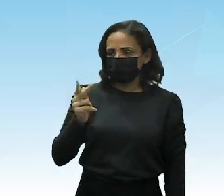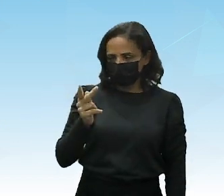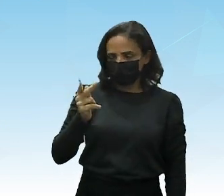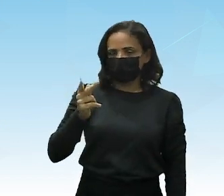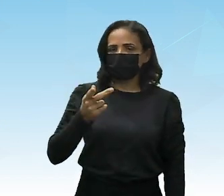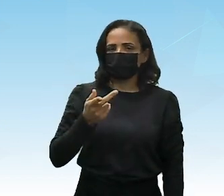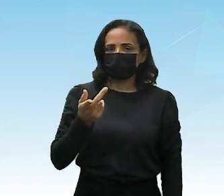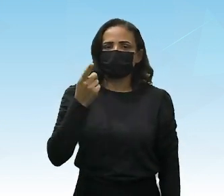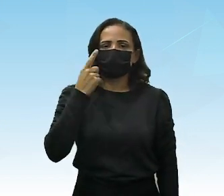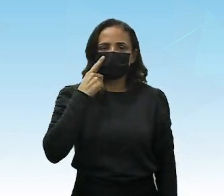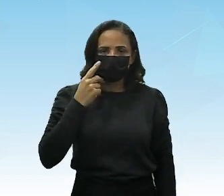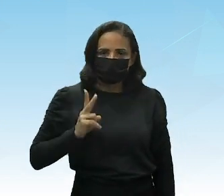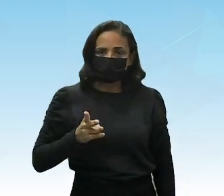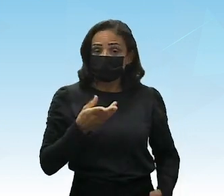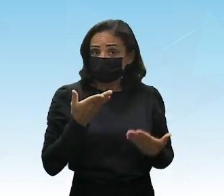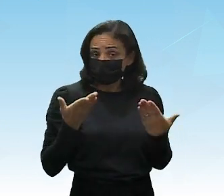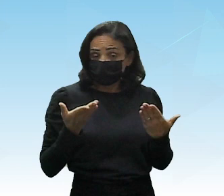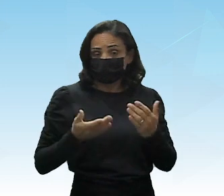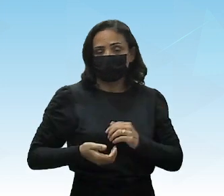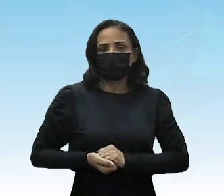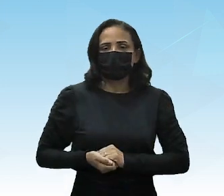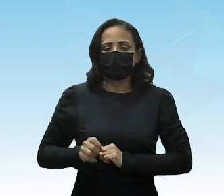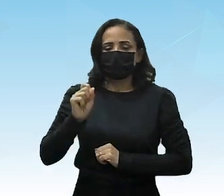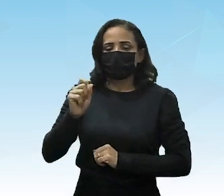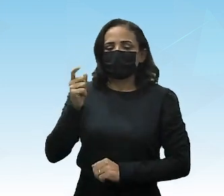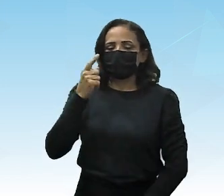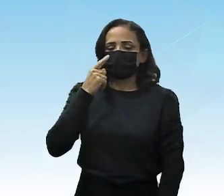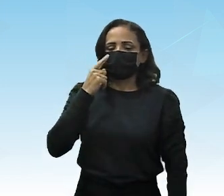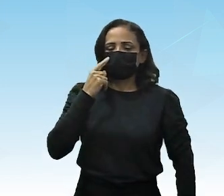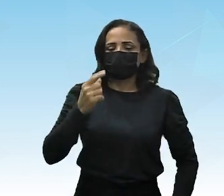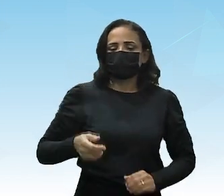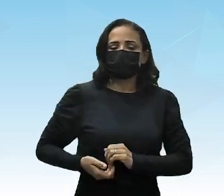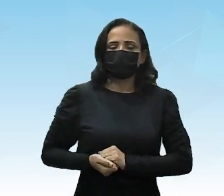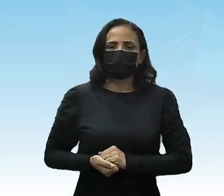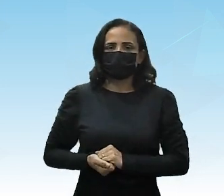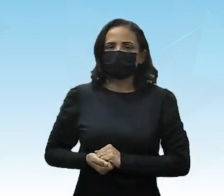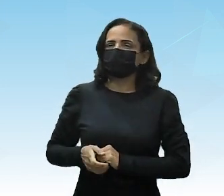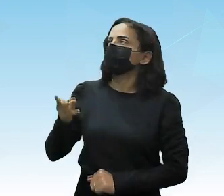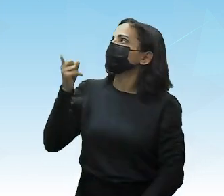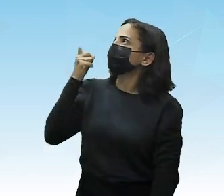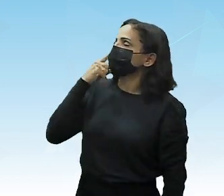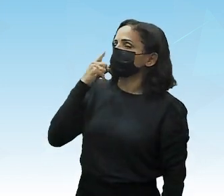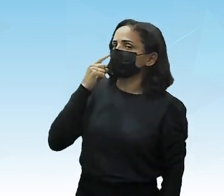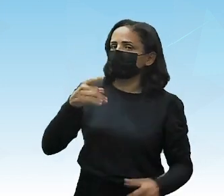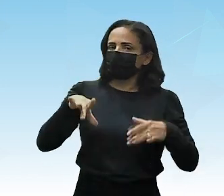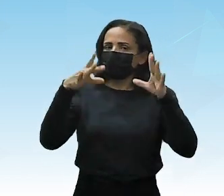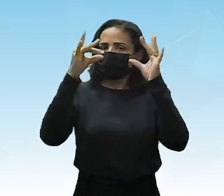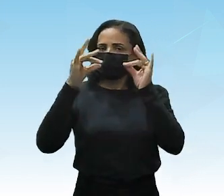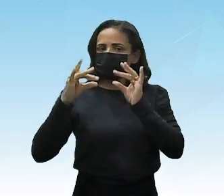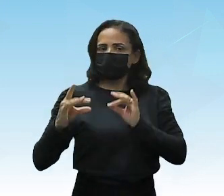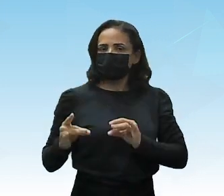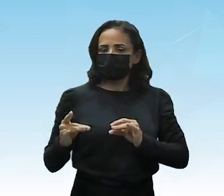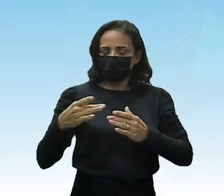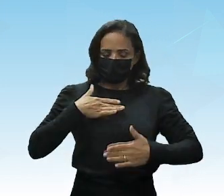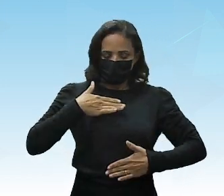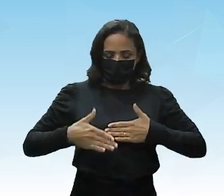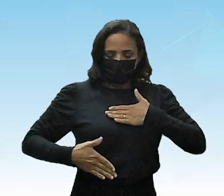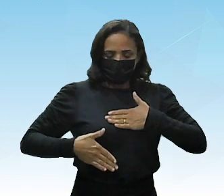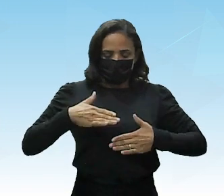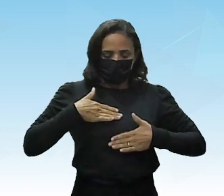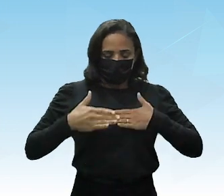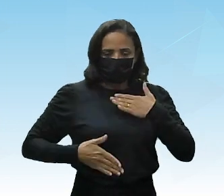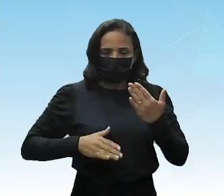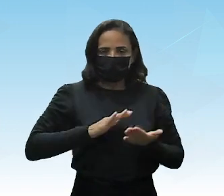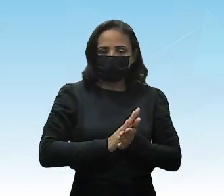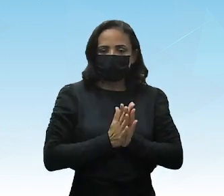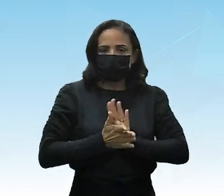Ei, monstro, o anti-RH é o anticorpo. é o anticorpo que destrói a proteína